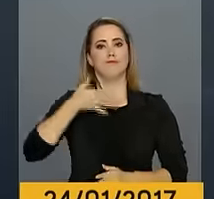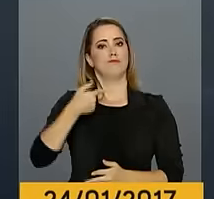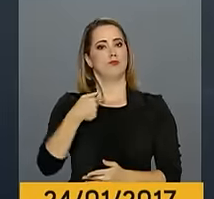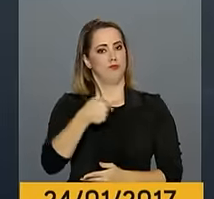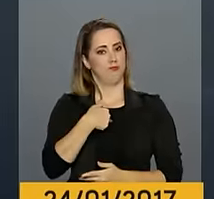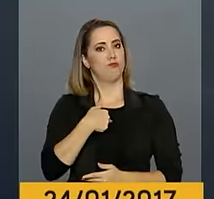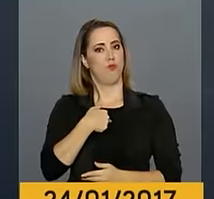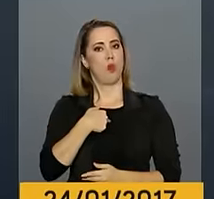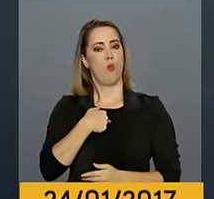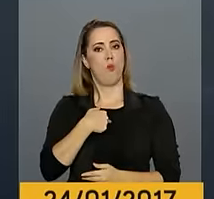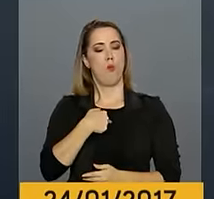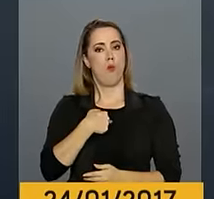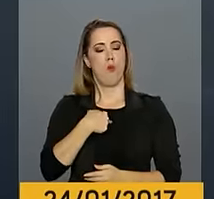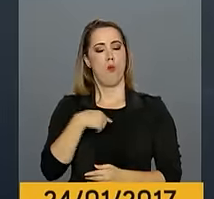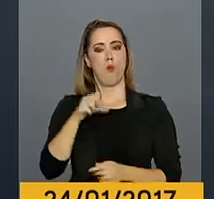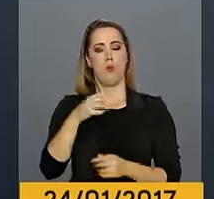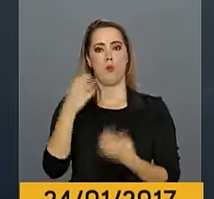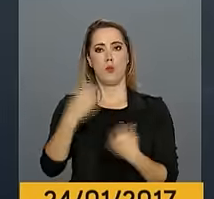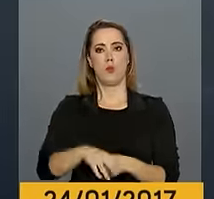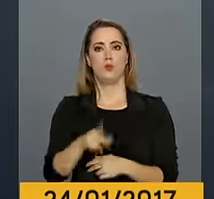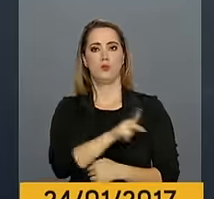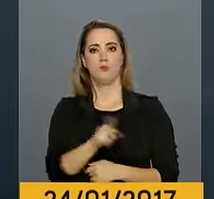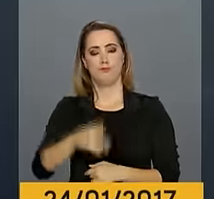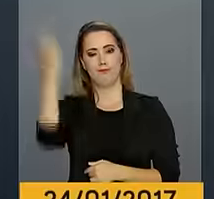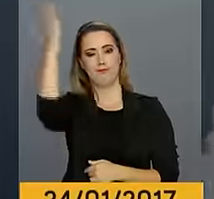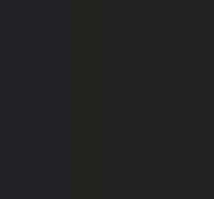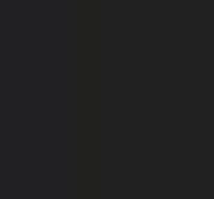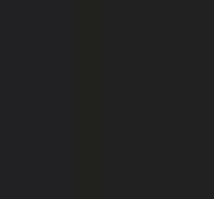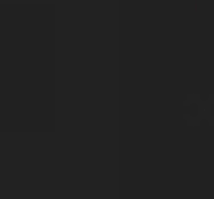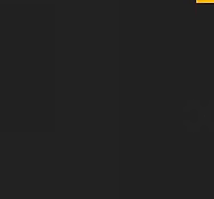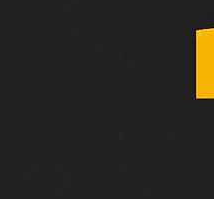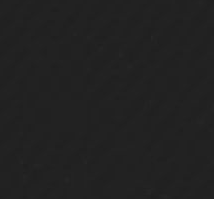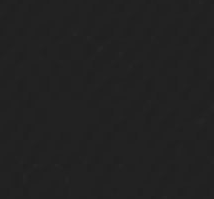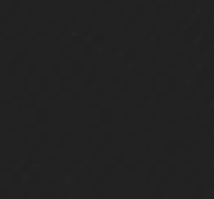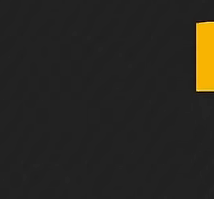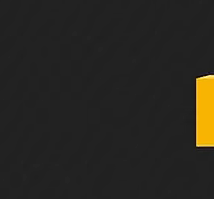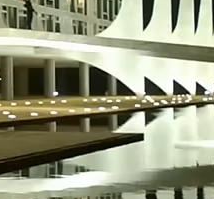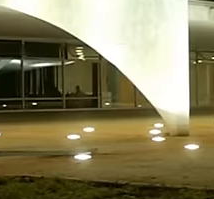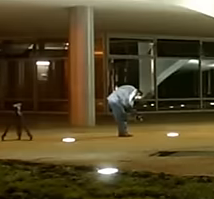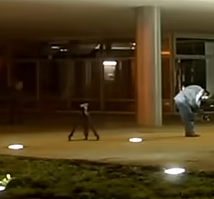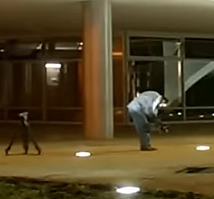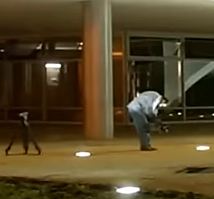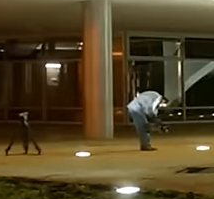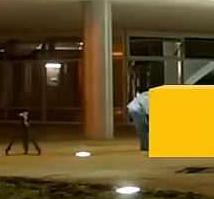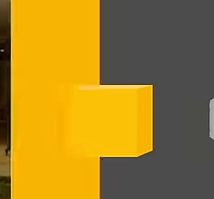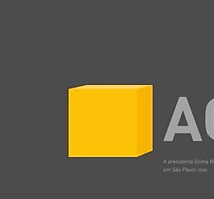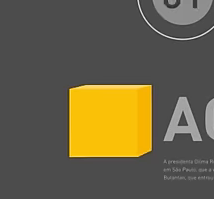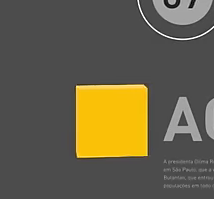currículo como presidente da República. Muito obrigado a vocês.